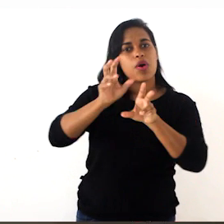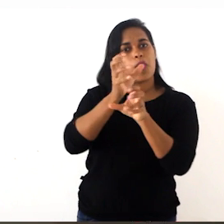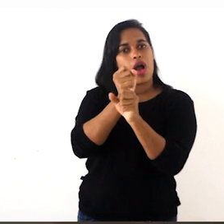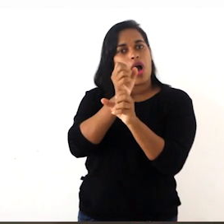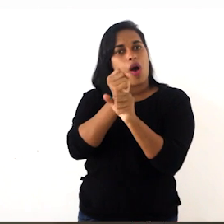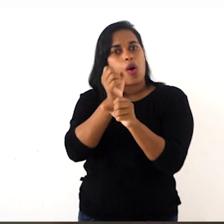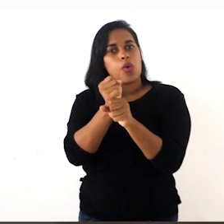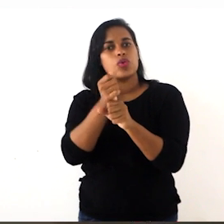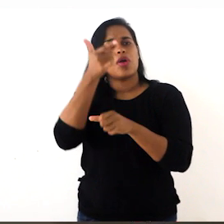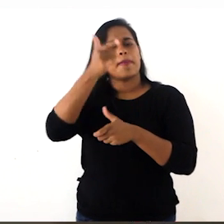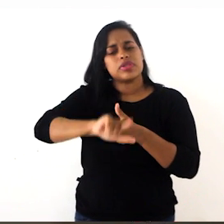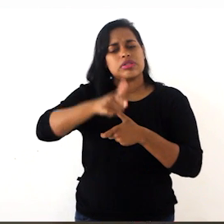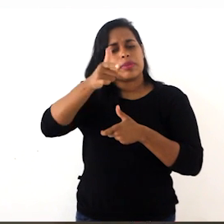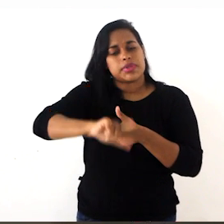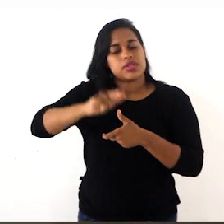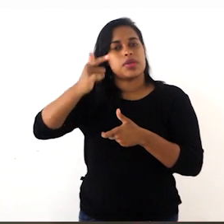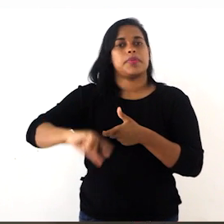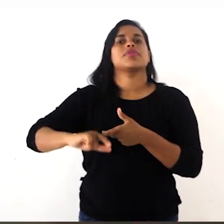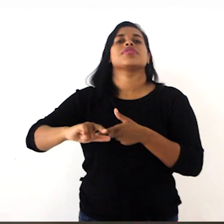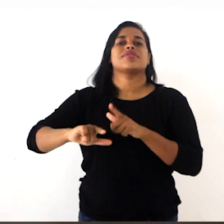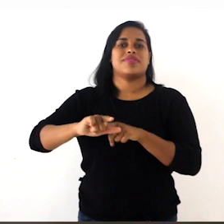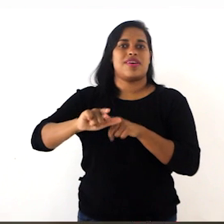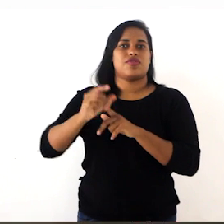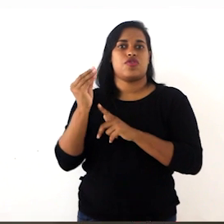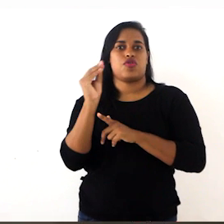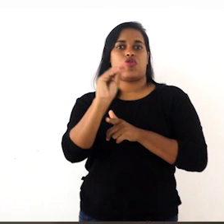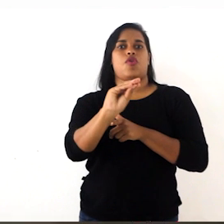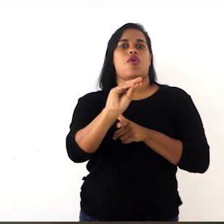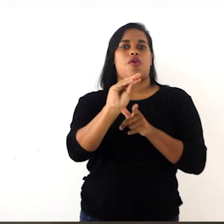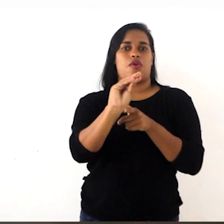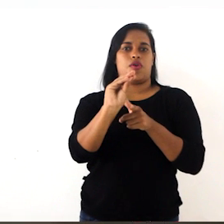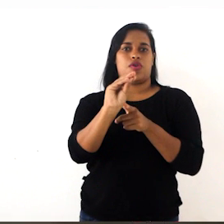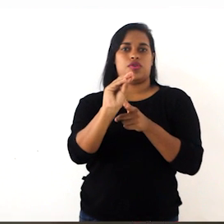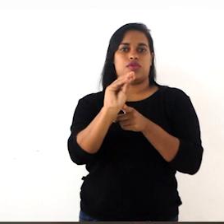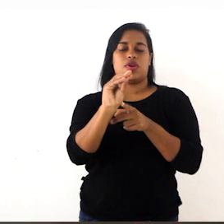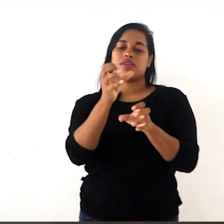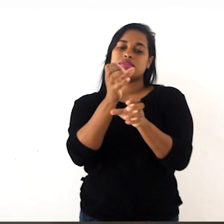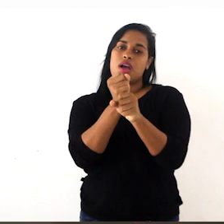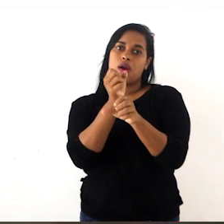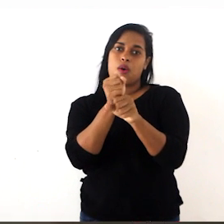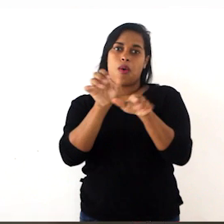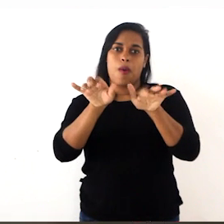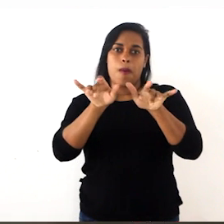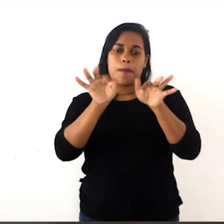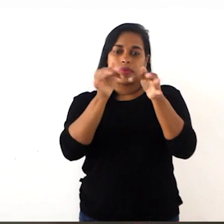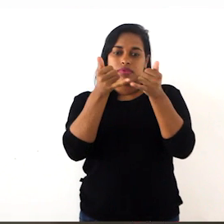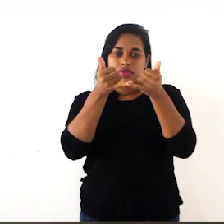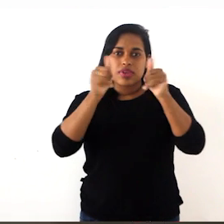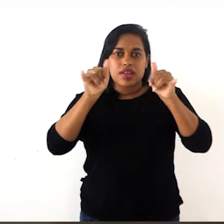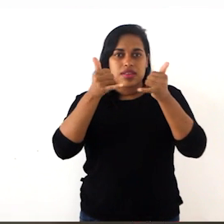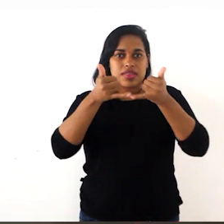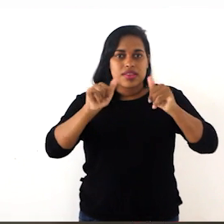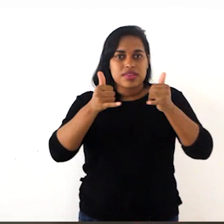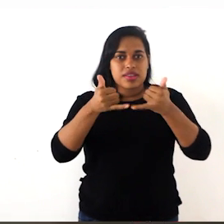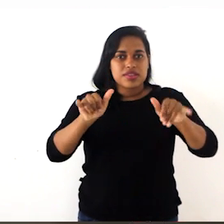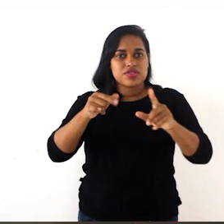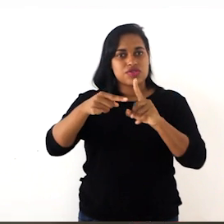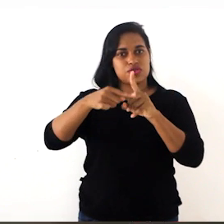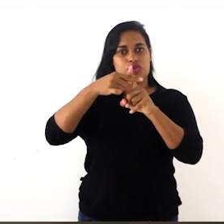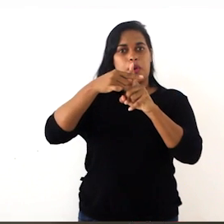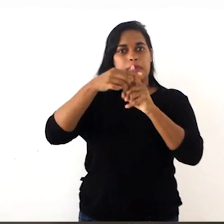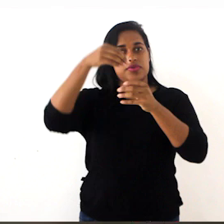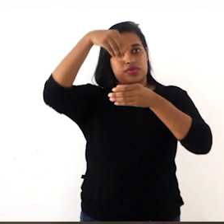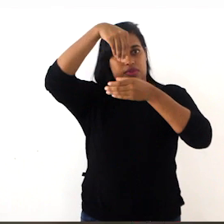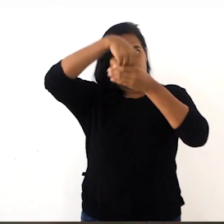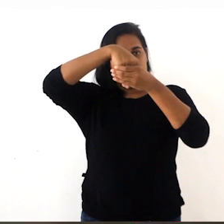que sempre vai ser repetido, a gente coloca essa computação, essas linhas de código dentro de uma função, e